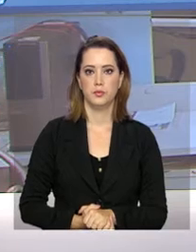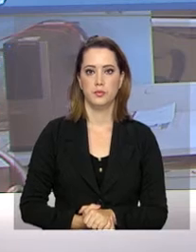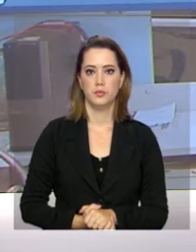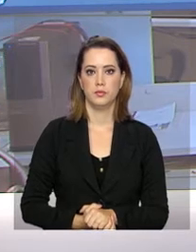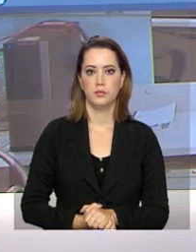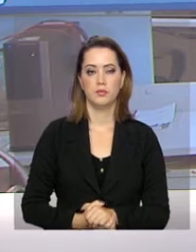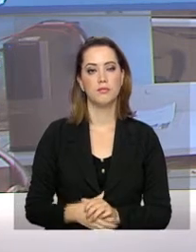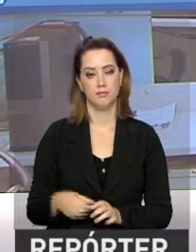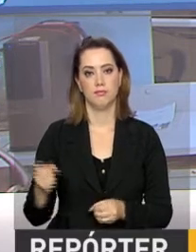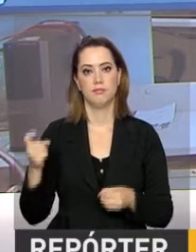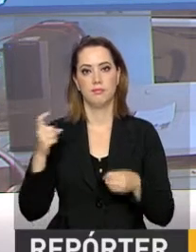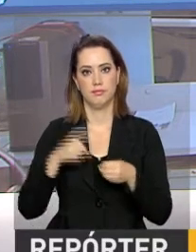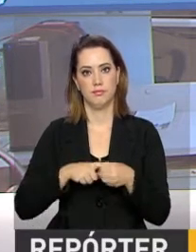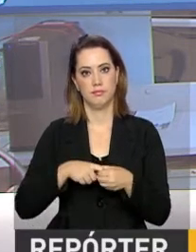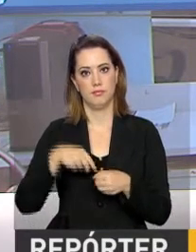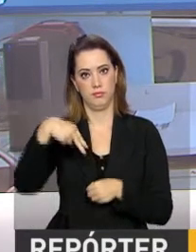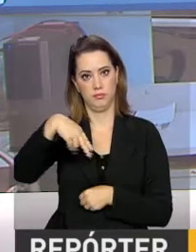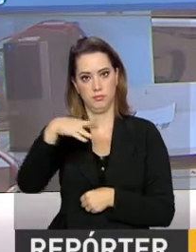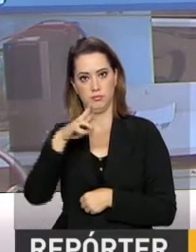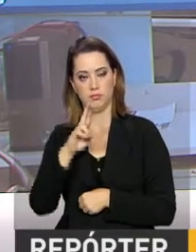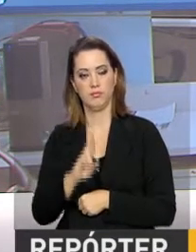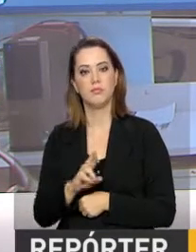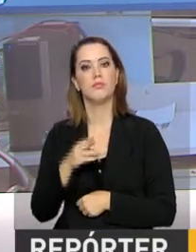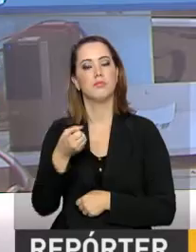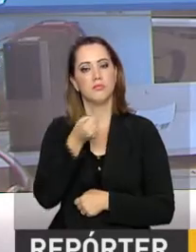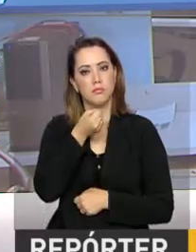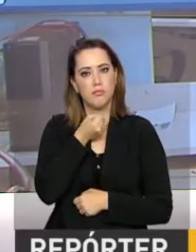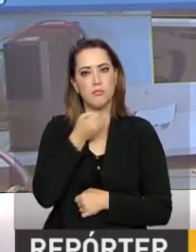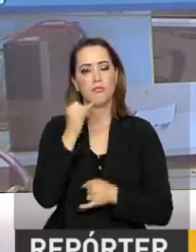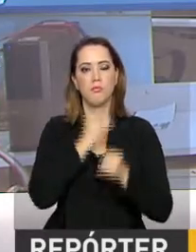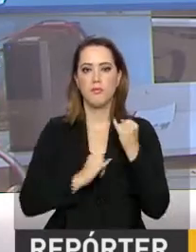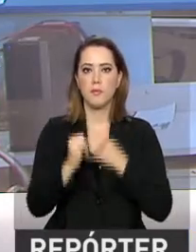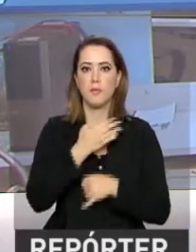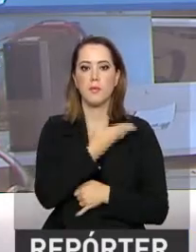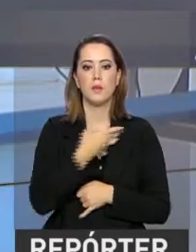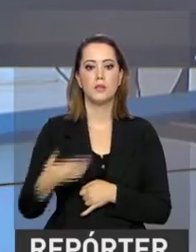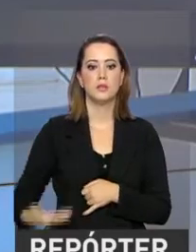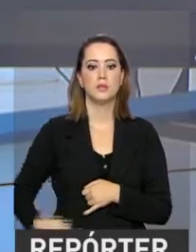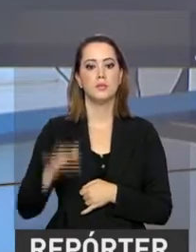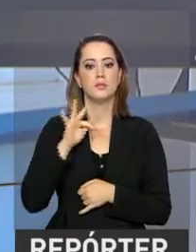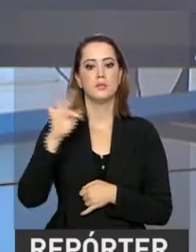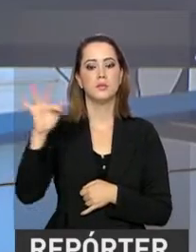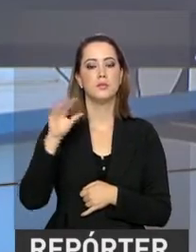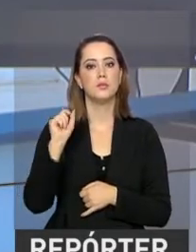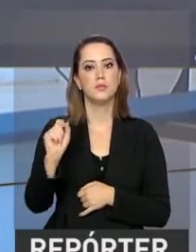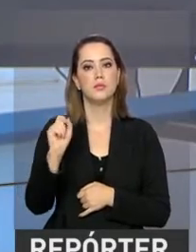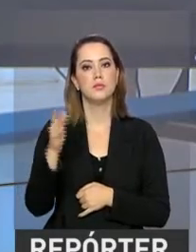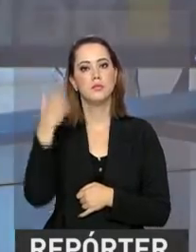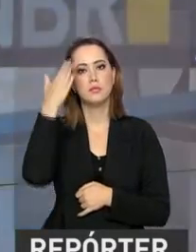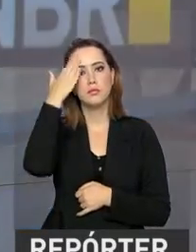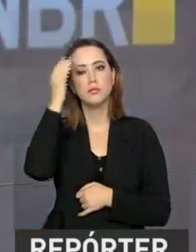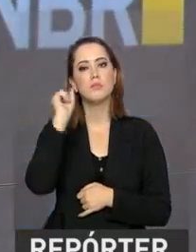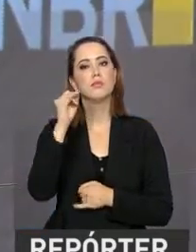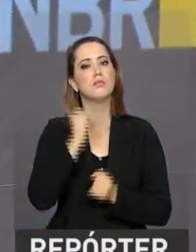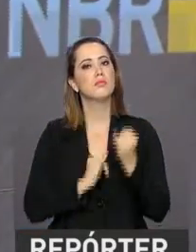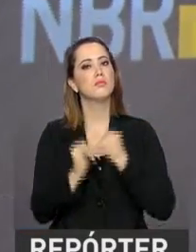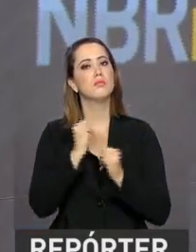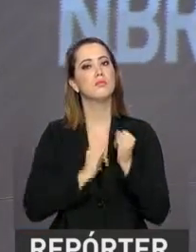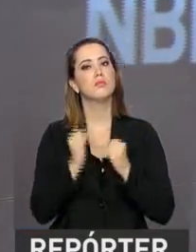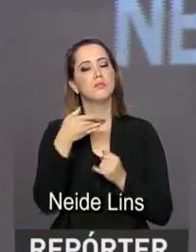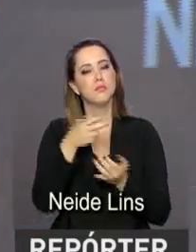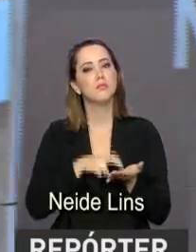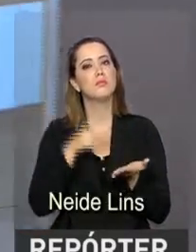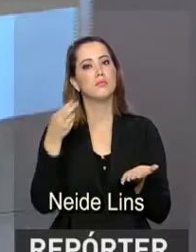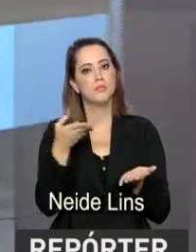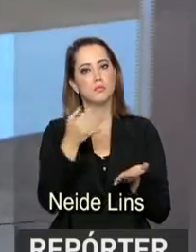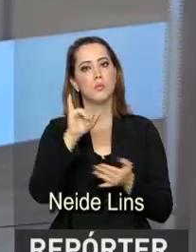estamos de volta com o repórter nbr as notícias do governo federal e vamos saber as informações desta manhã com o repórter